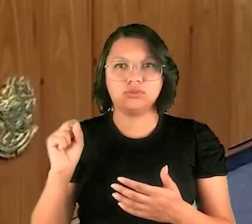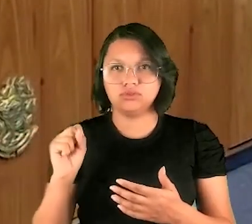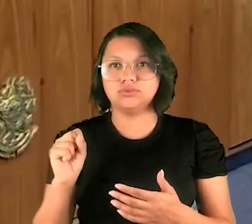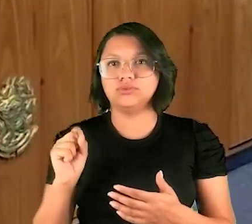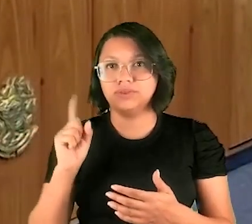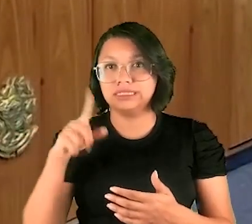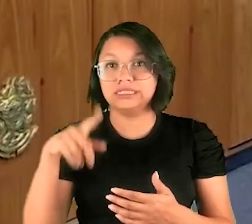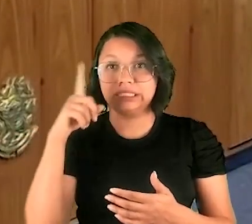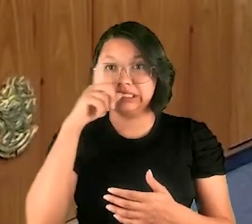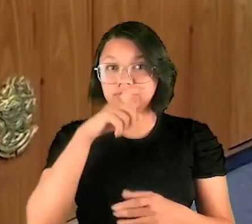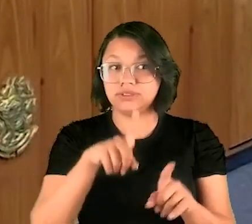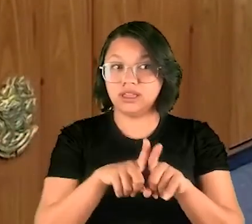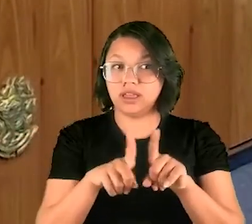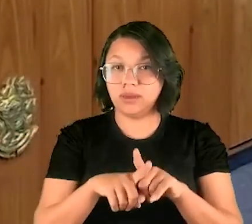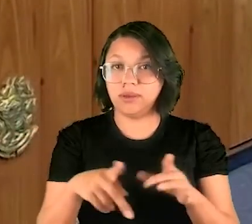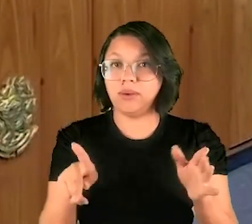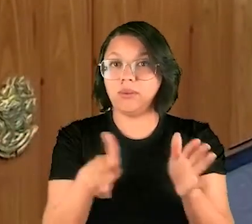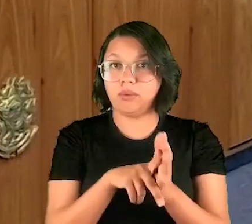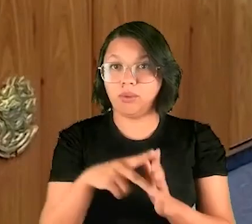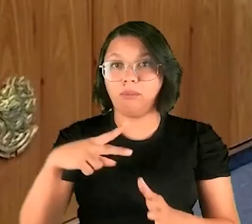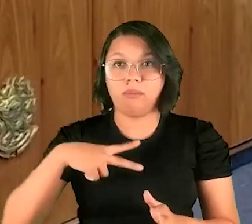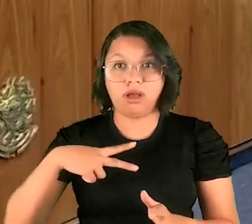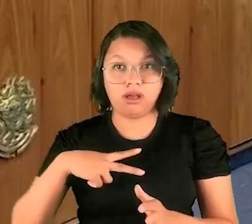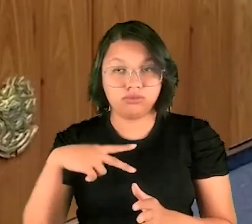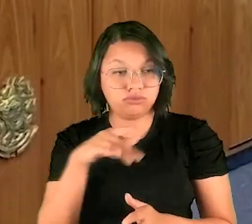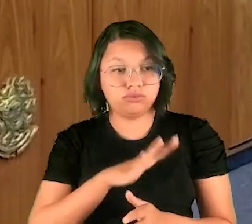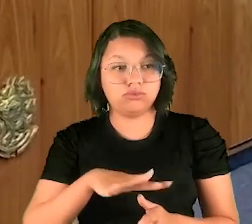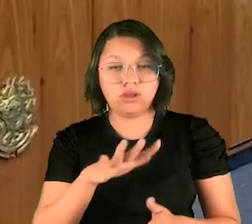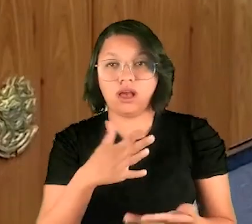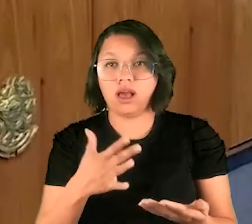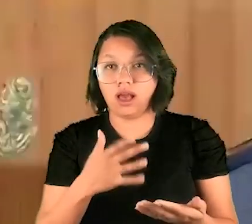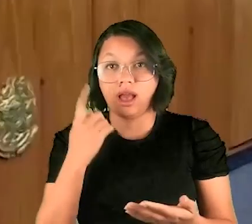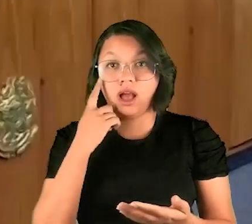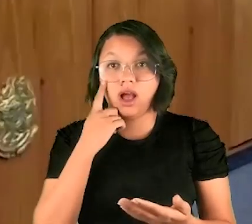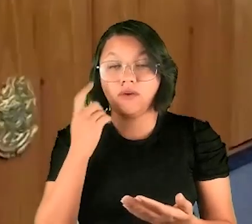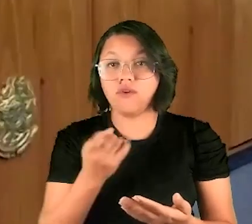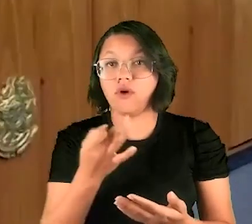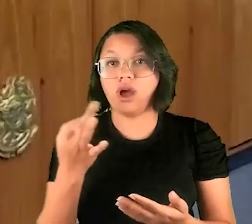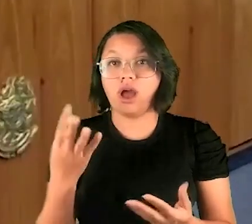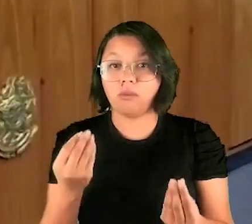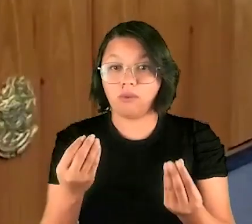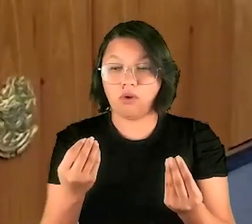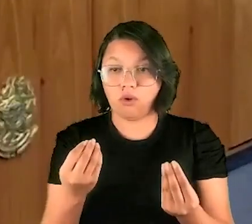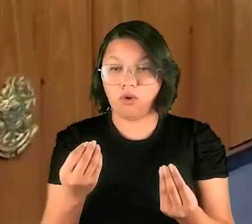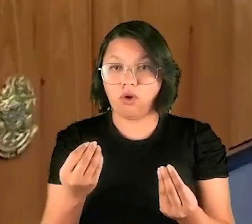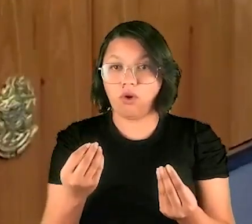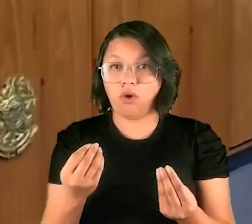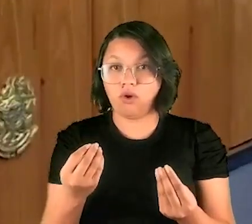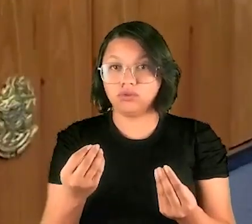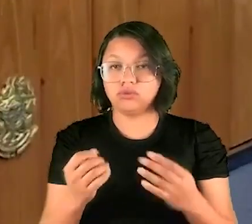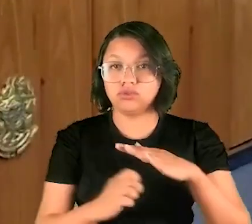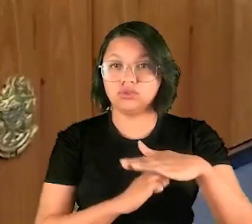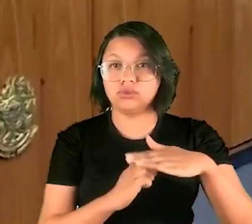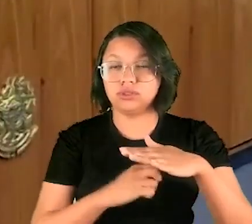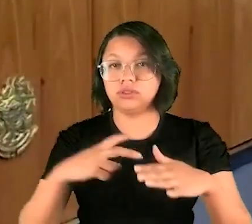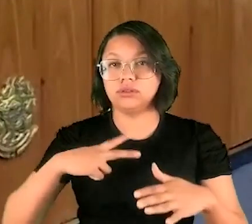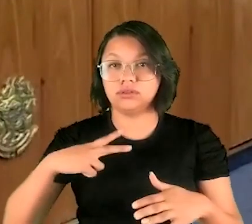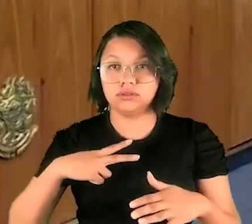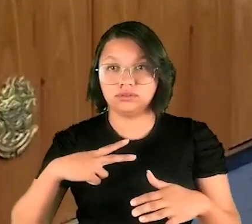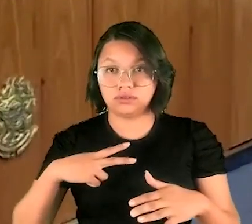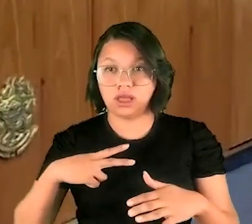drama também para as próprias seguradoras. Eu vi um número de que um número substancial de seguradoras privadas quebram com